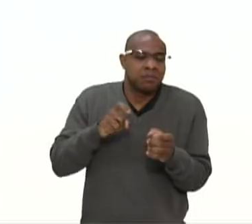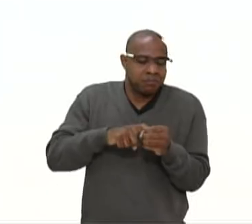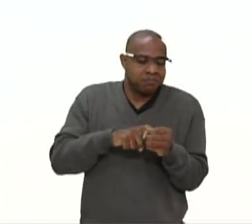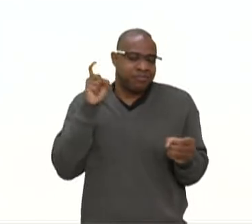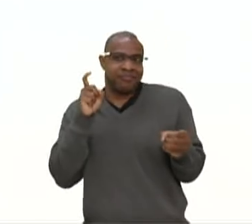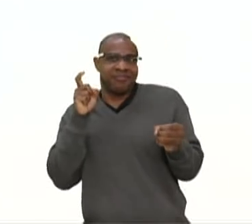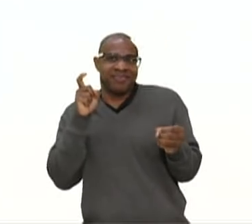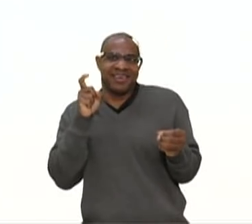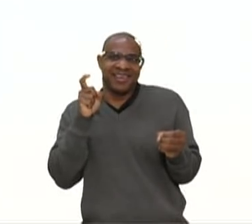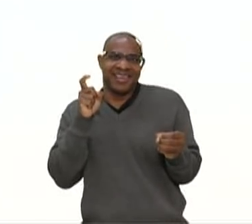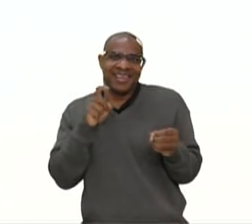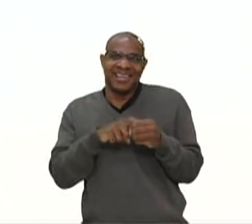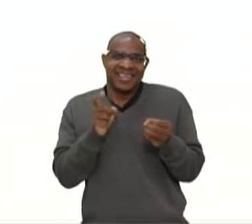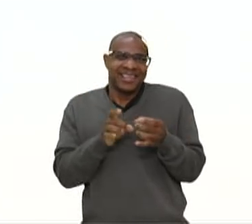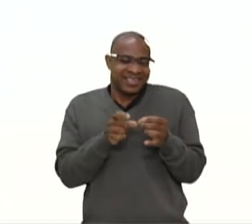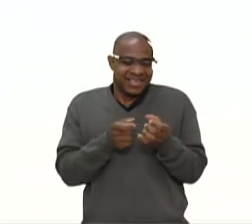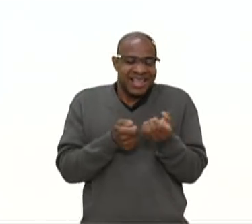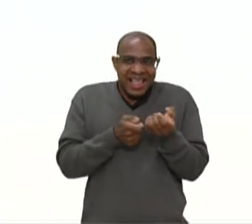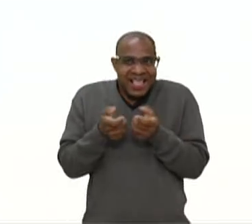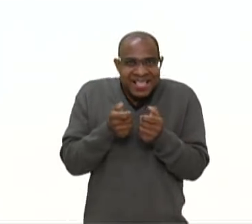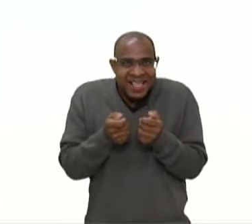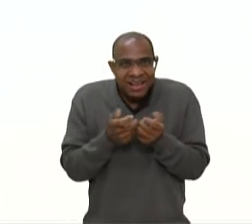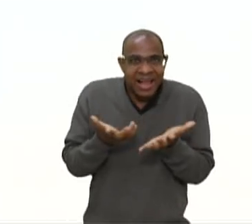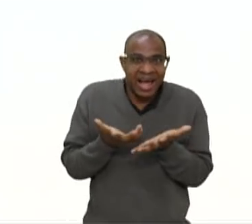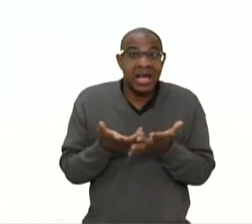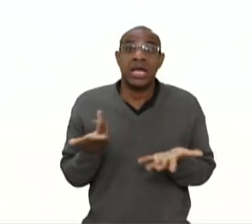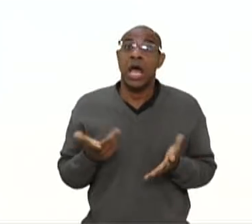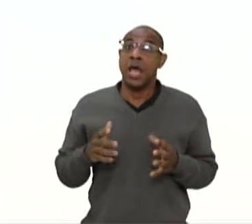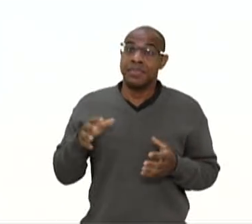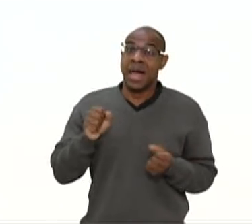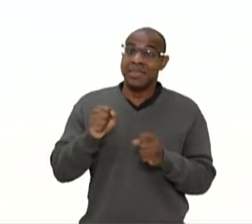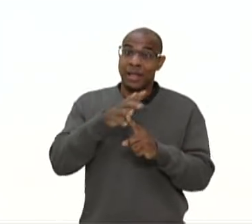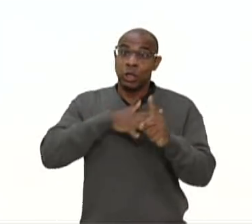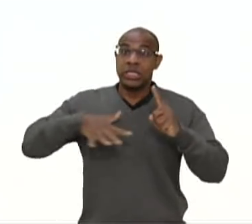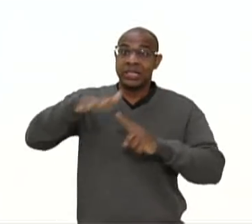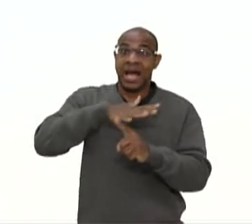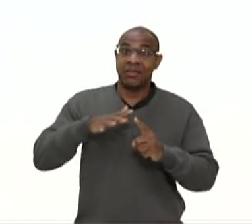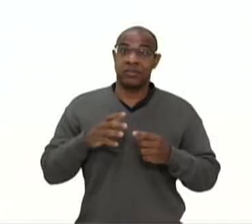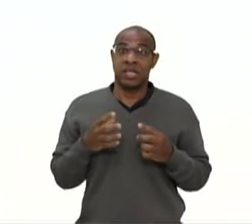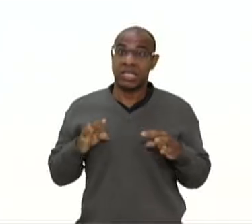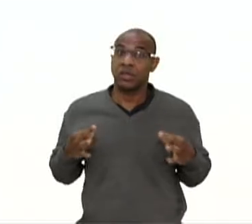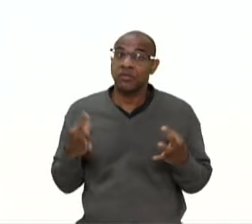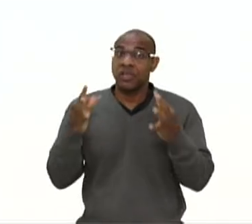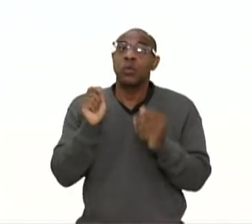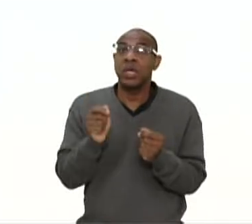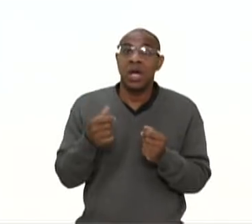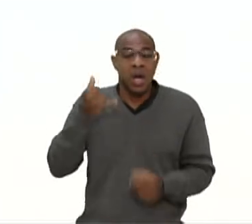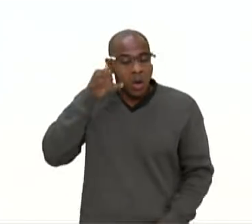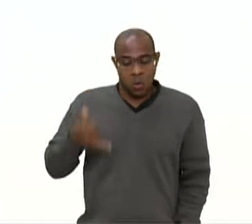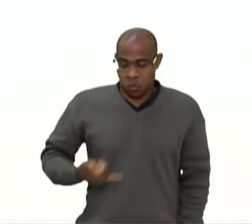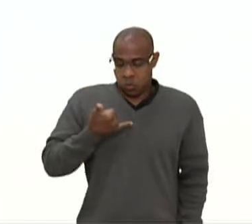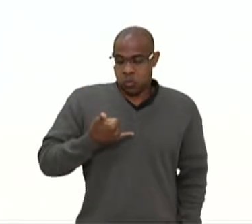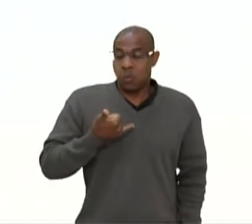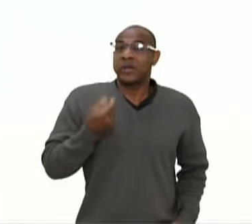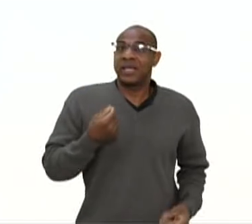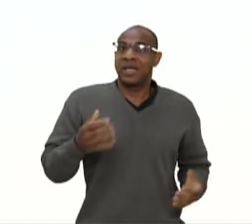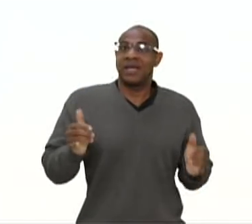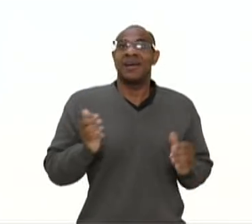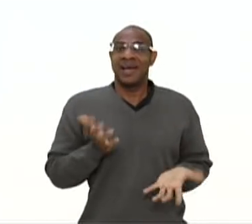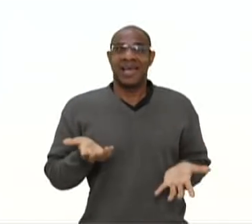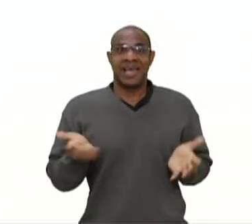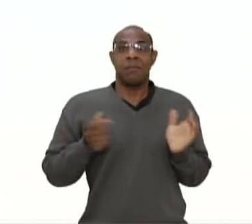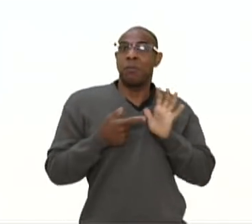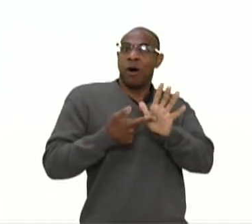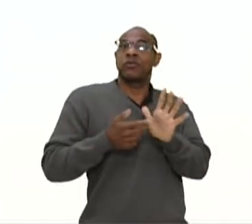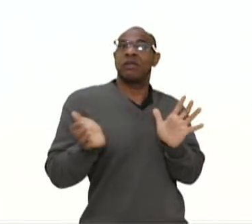celular, uma vez que na sociedade tecnológica, o aparelho é sinônimo de status e inclusão